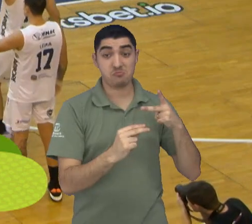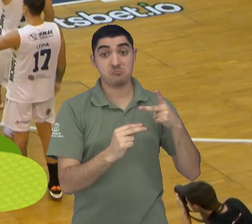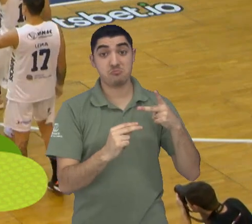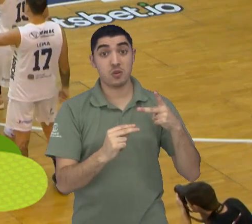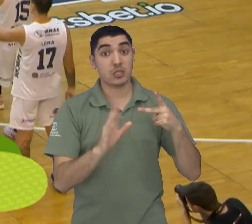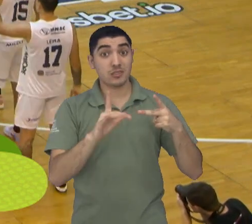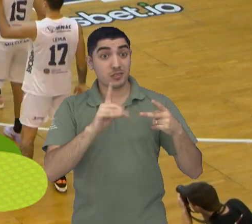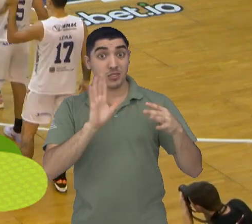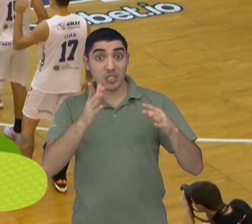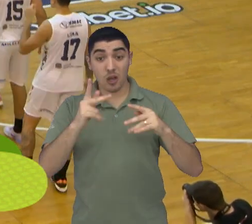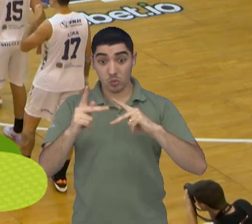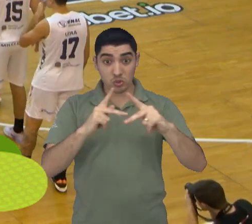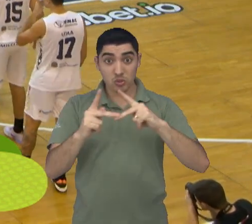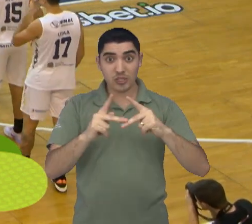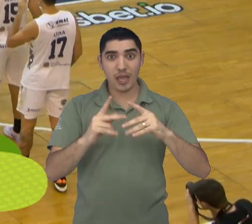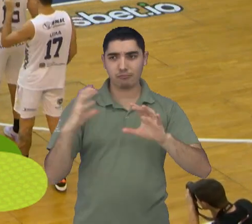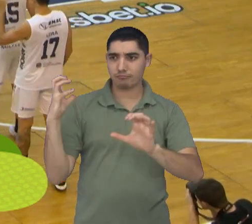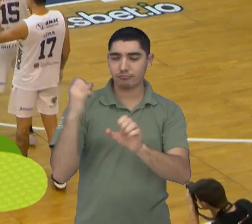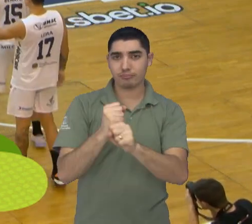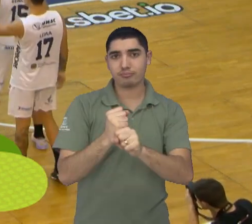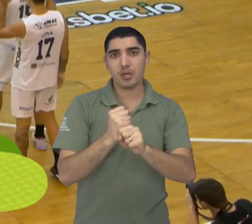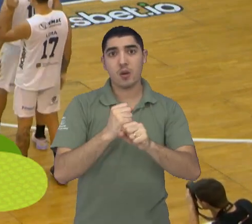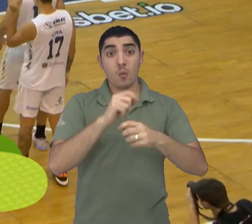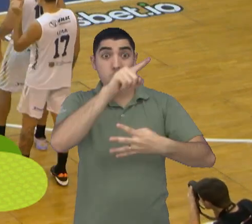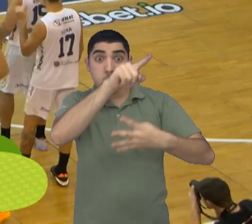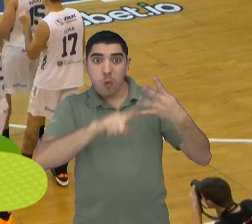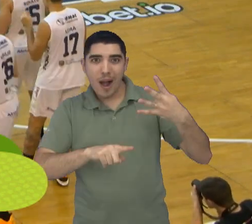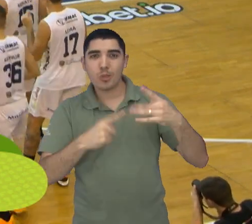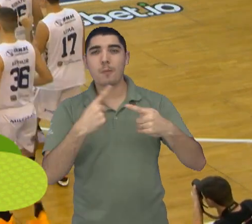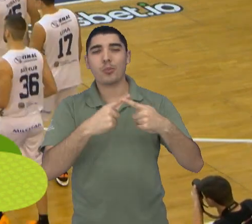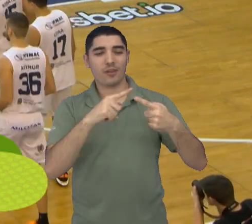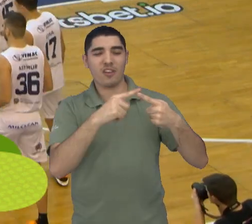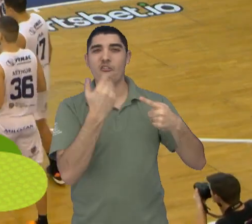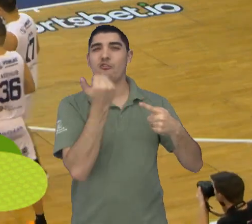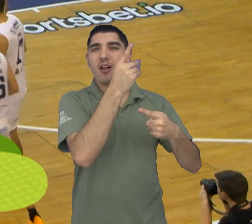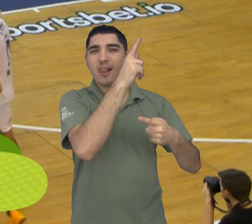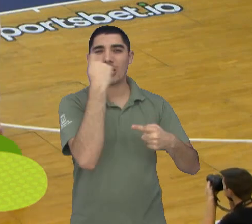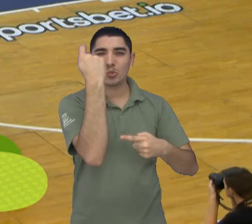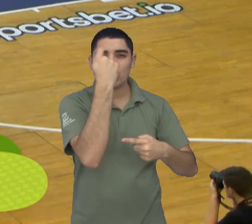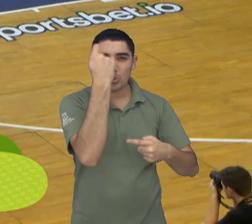vitórias consecutivas, somando as 2 que tiveram no Sul. Dá para fazer a trinca